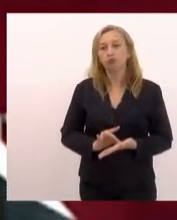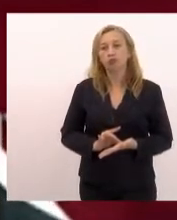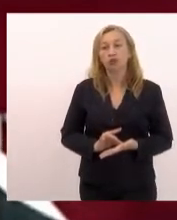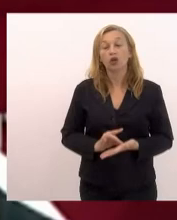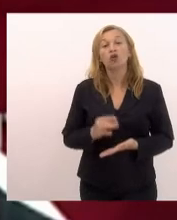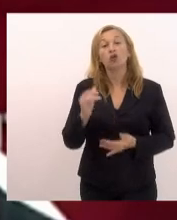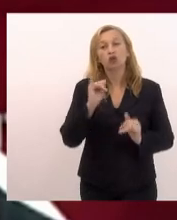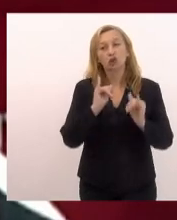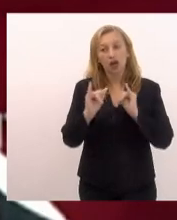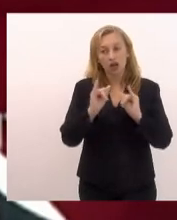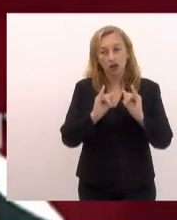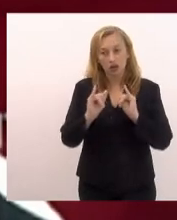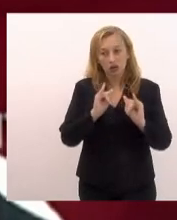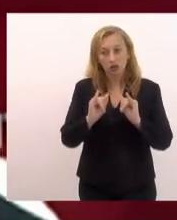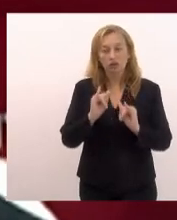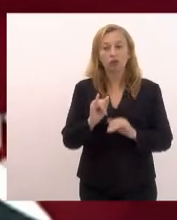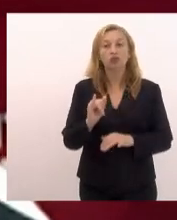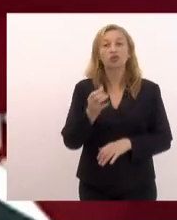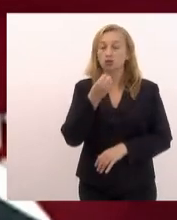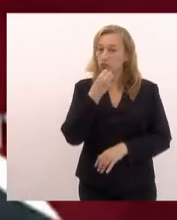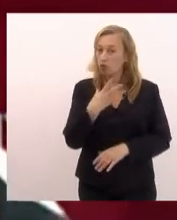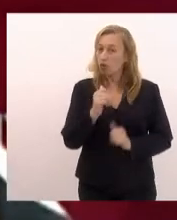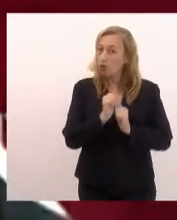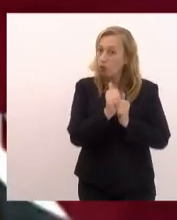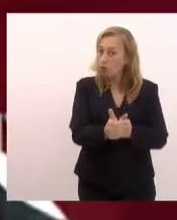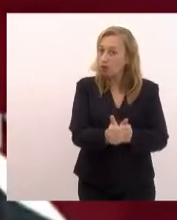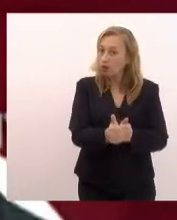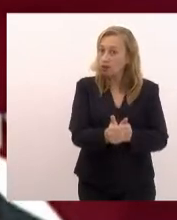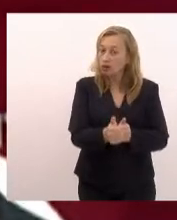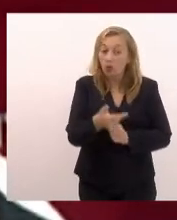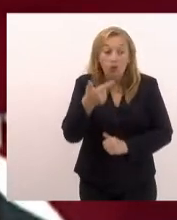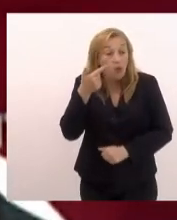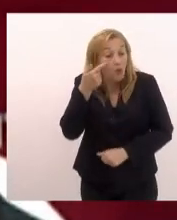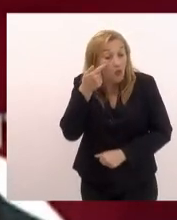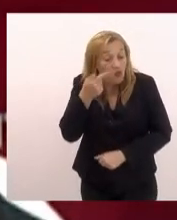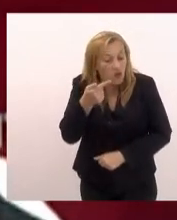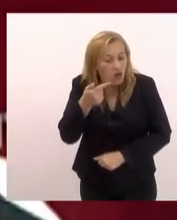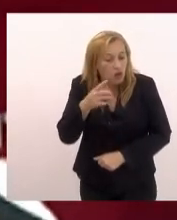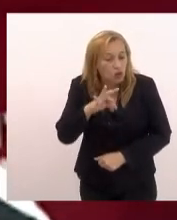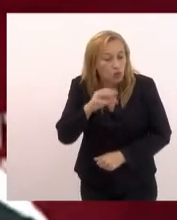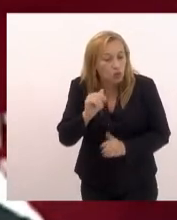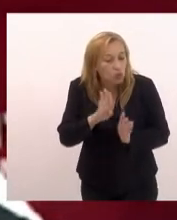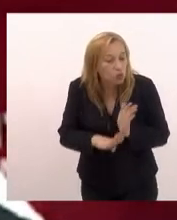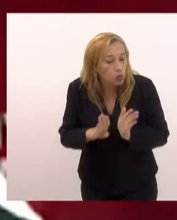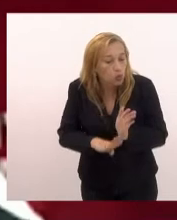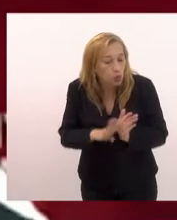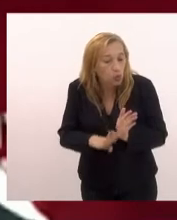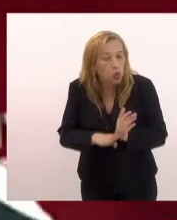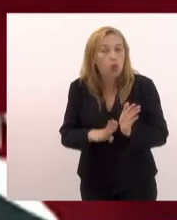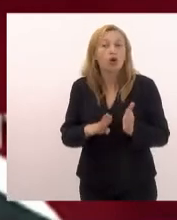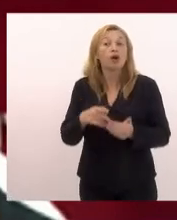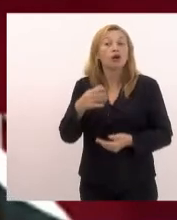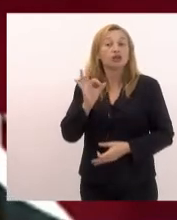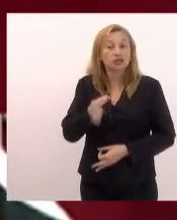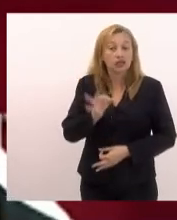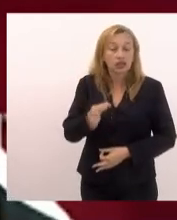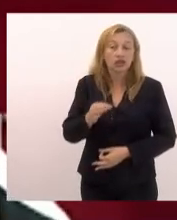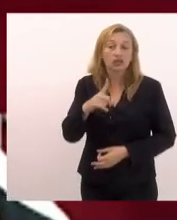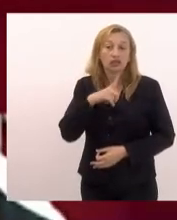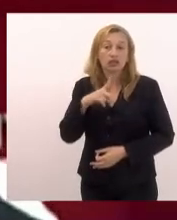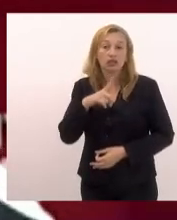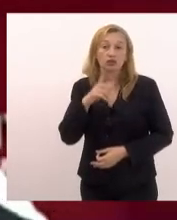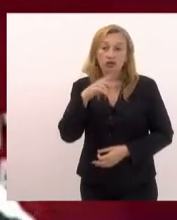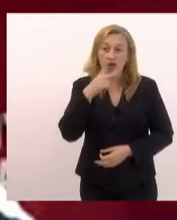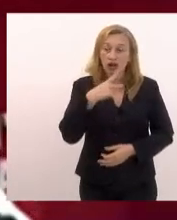boas notícias, acompanhar, né, com lupa os gastos para que a gente possa garantir aquilo que foi dito